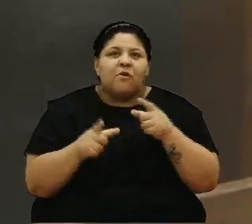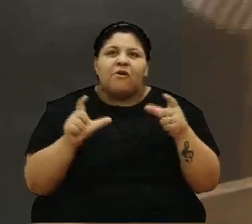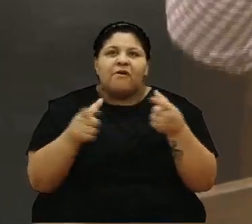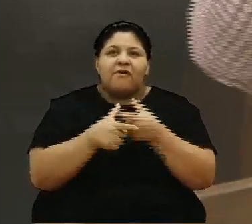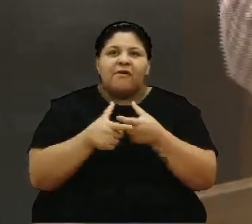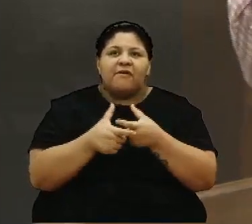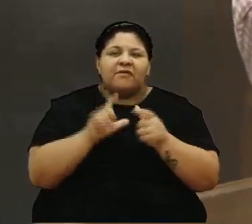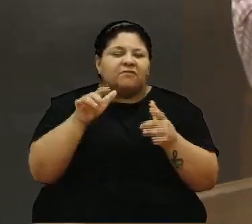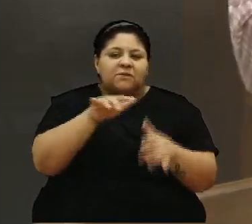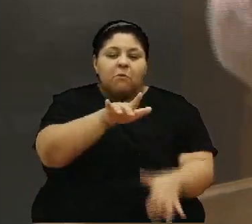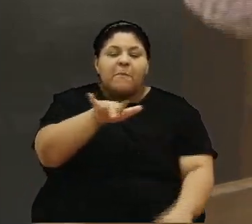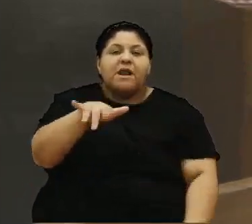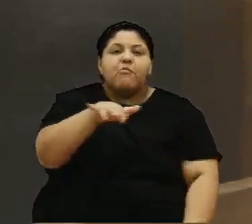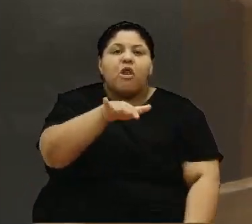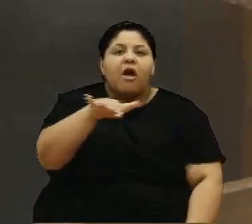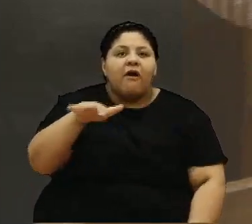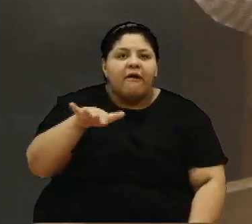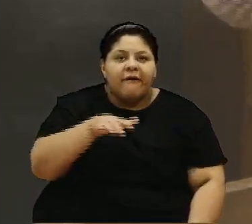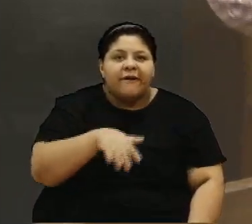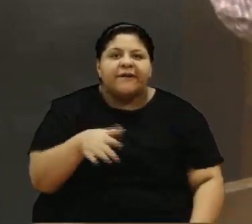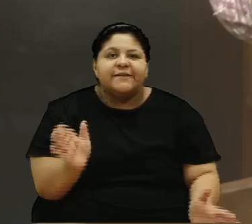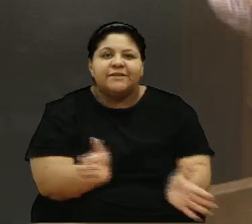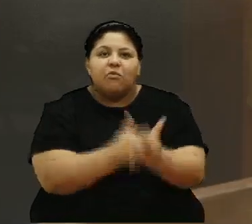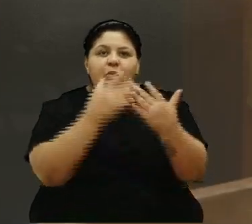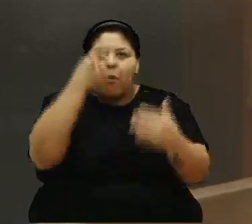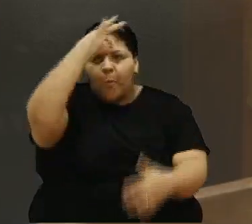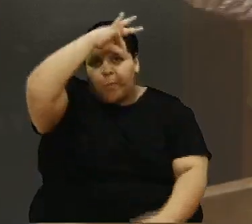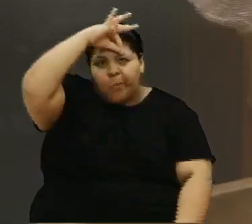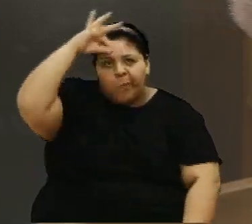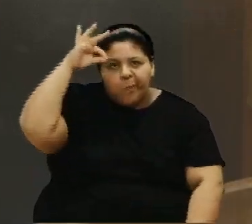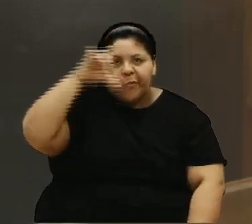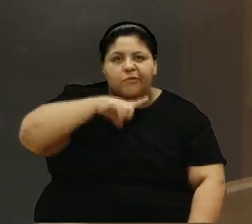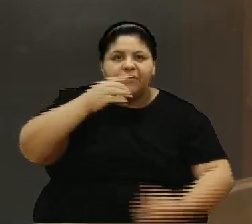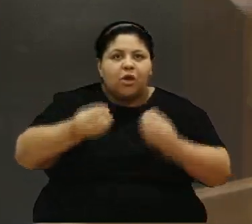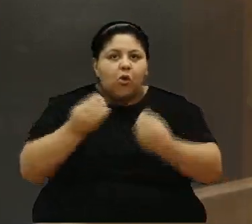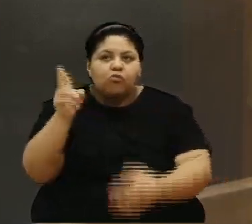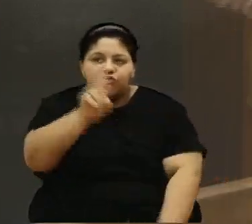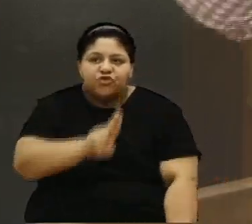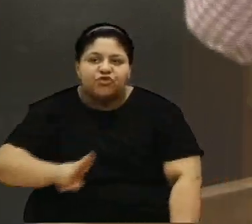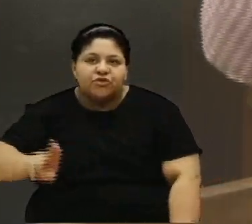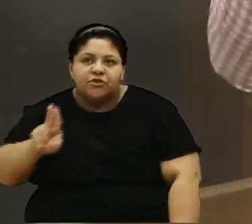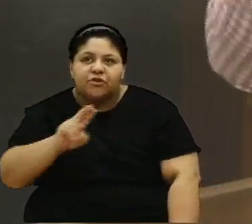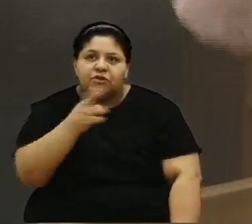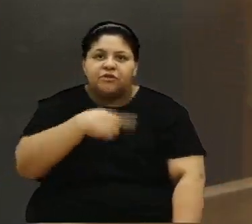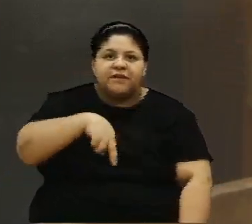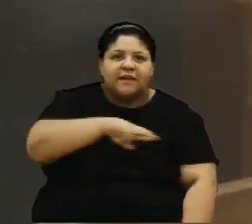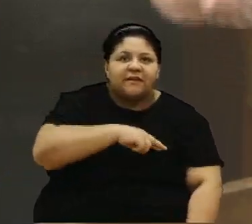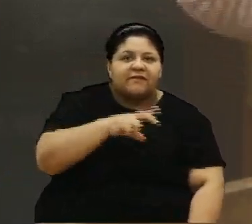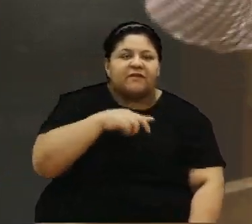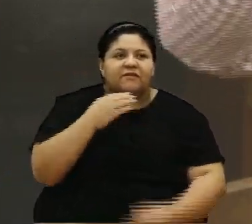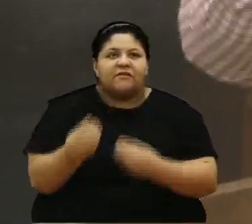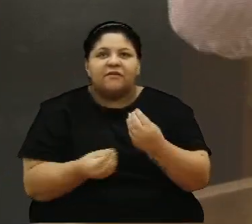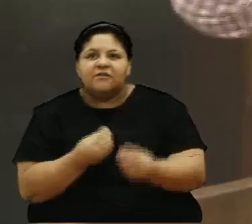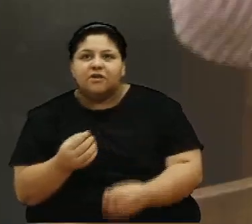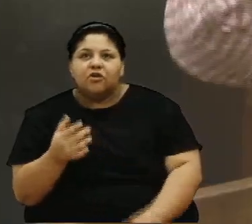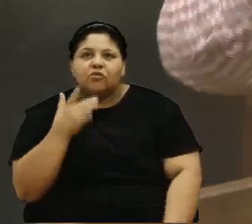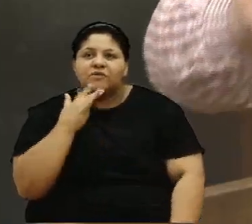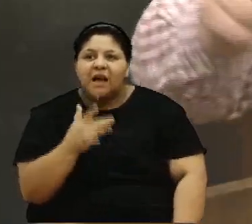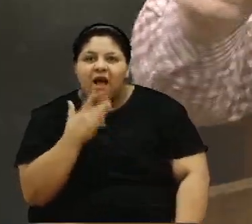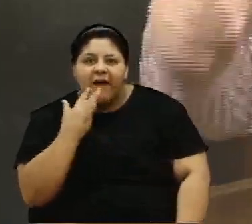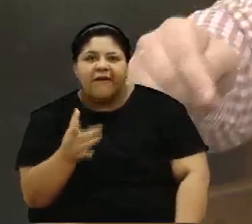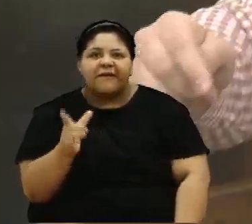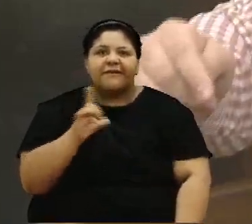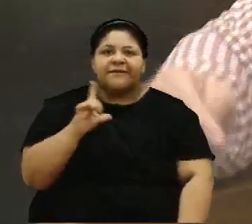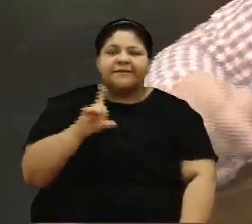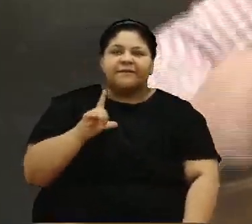são manipuláveis. São pobres e inocentes. Não tem como usar a religião, não tem como usar a cor, não tem como usar